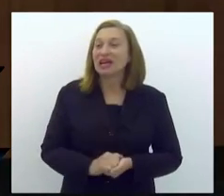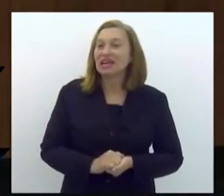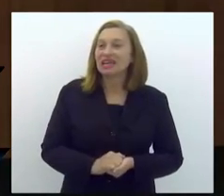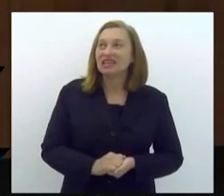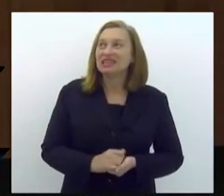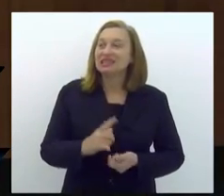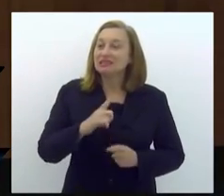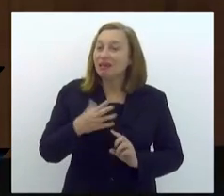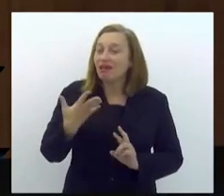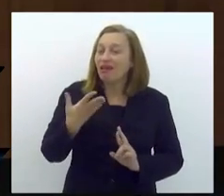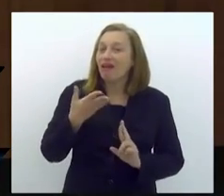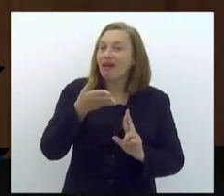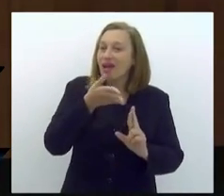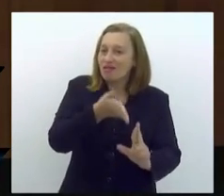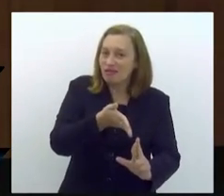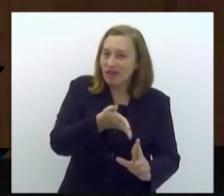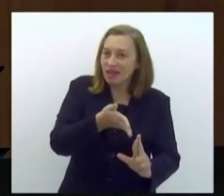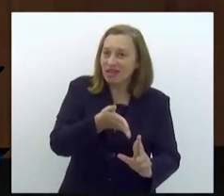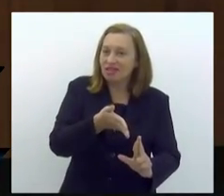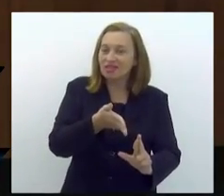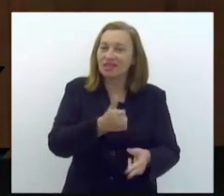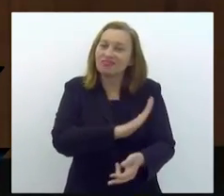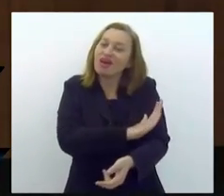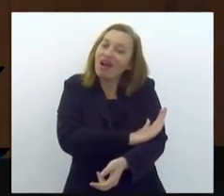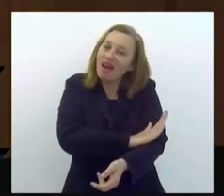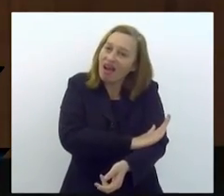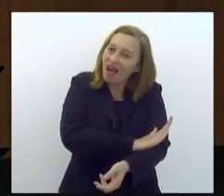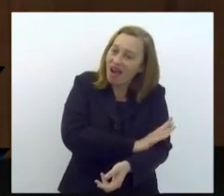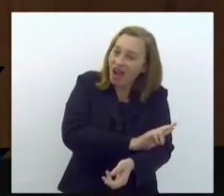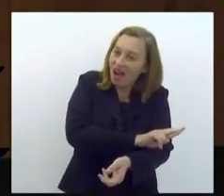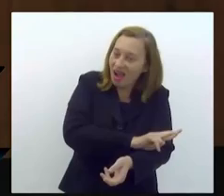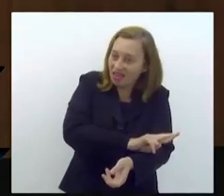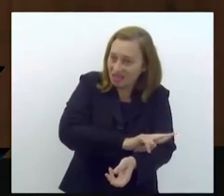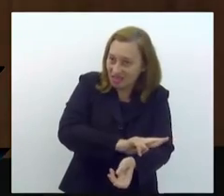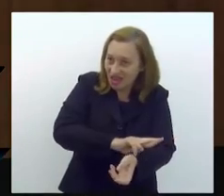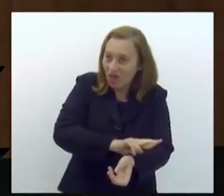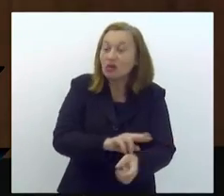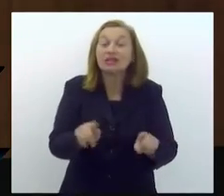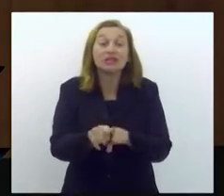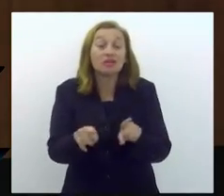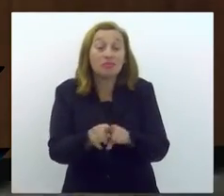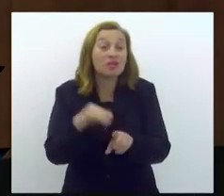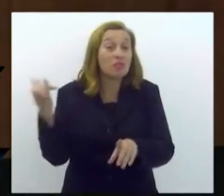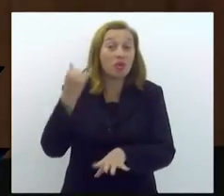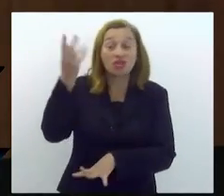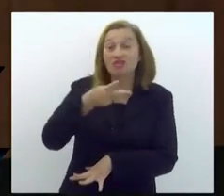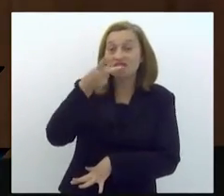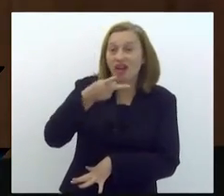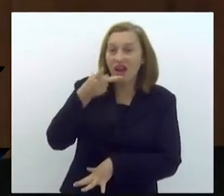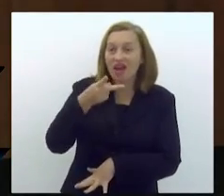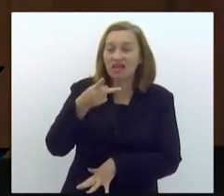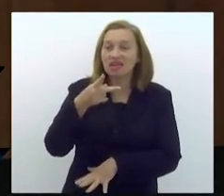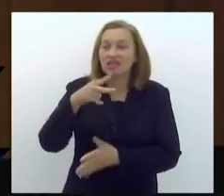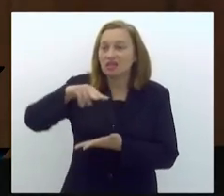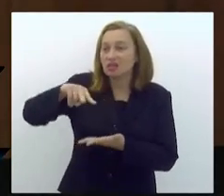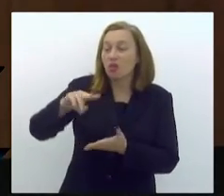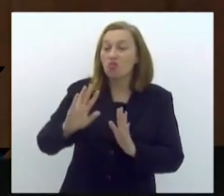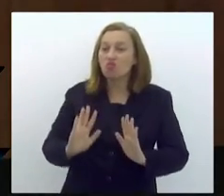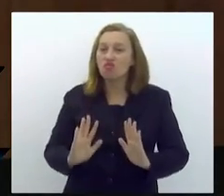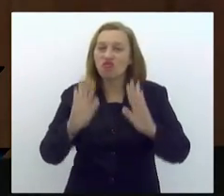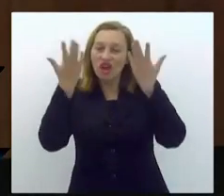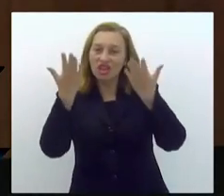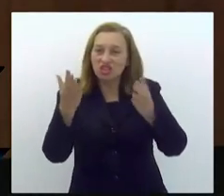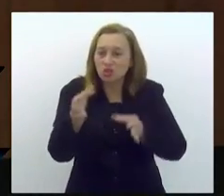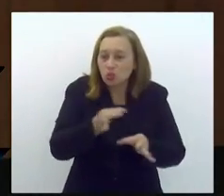referência na questão racial é também importante destacar que são bailes que se organizam